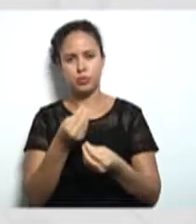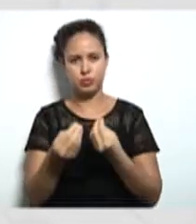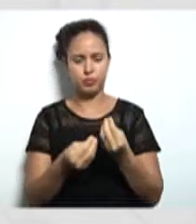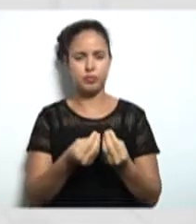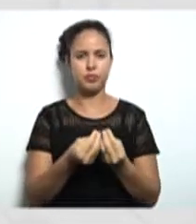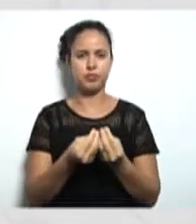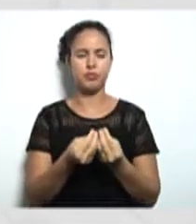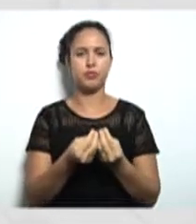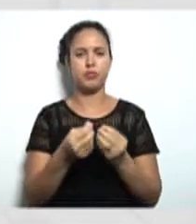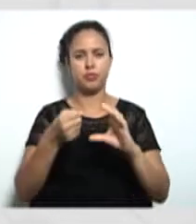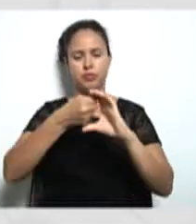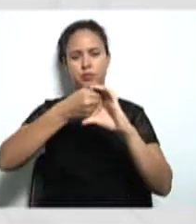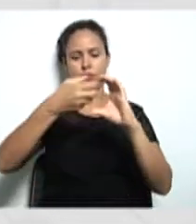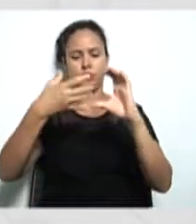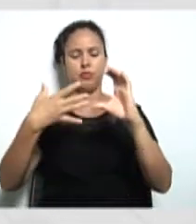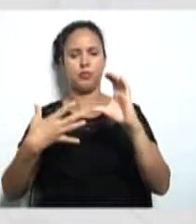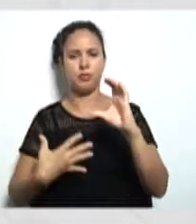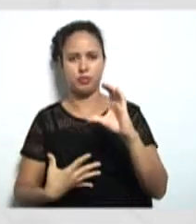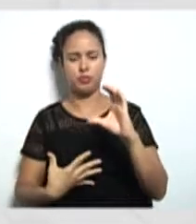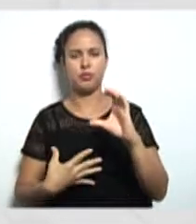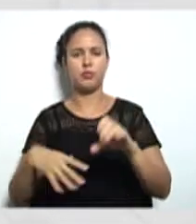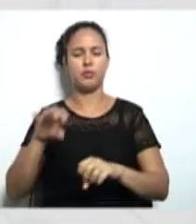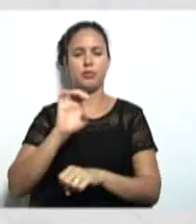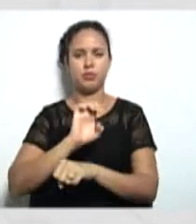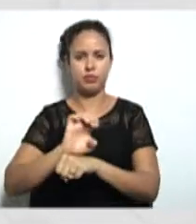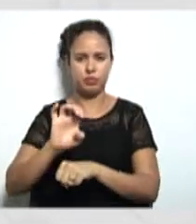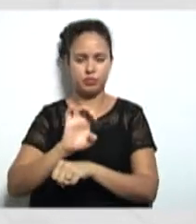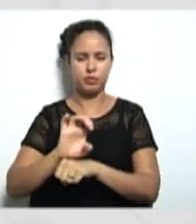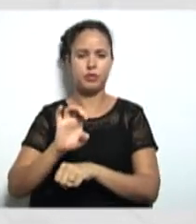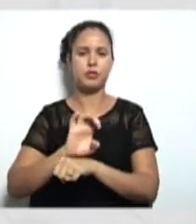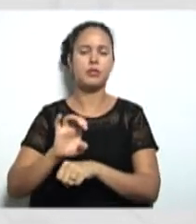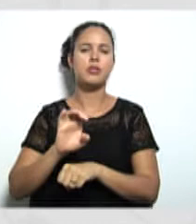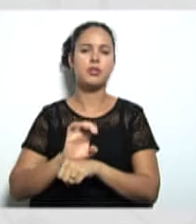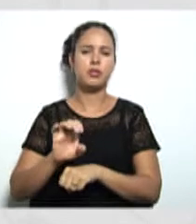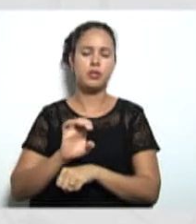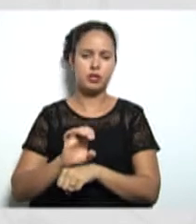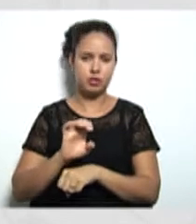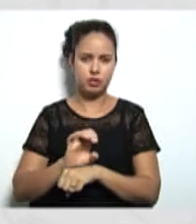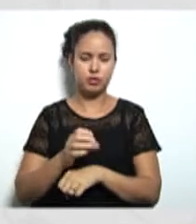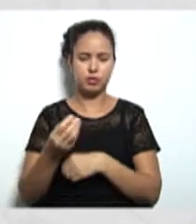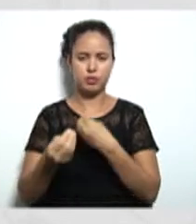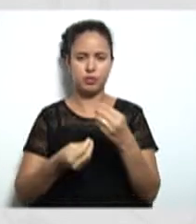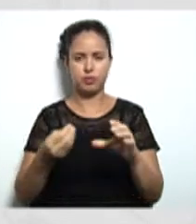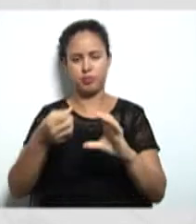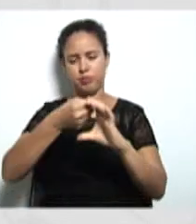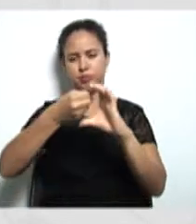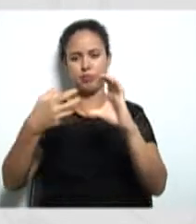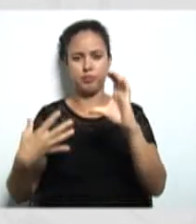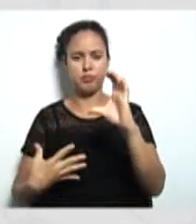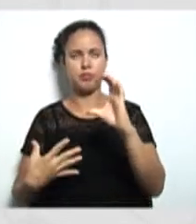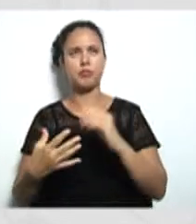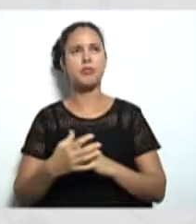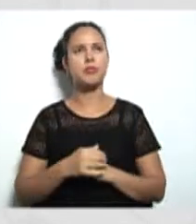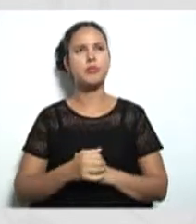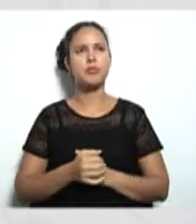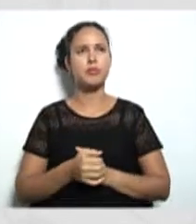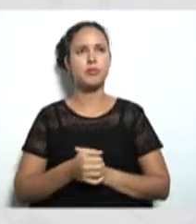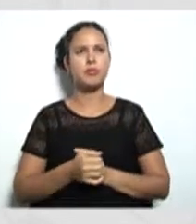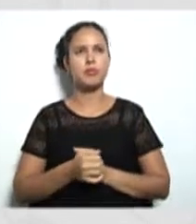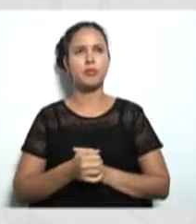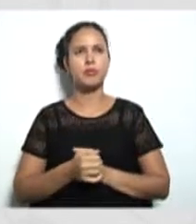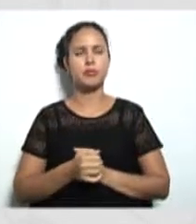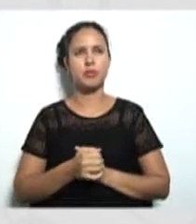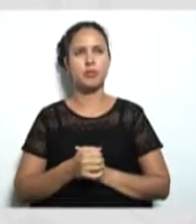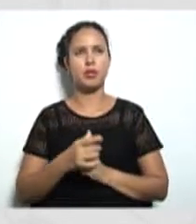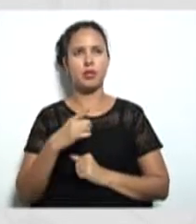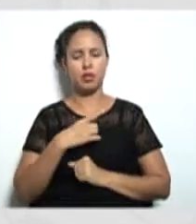nós caracterizamos ou como é que esse estágio profissional supervisionado, ele se caracteriza. Então, aqui nós temos, olha, um